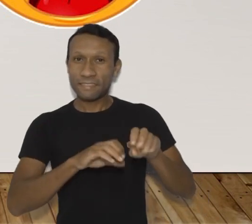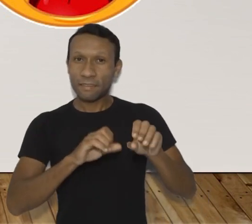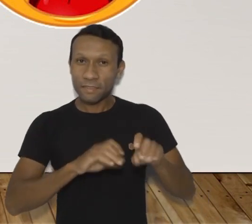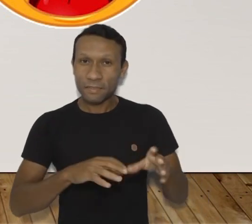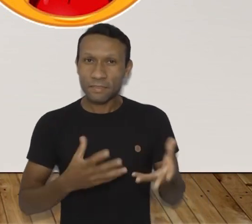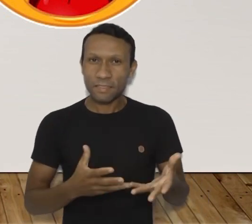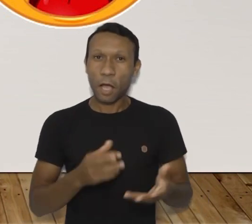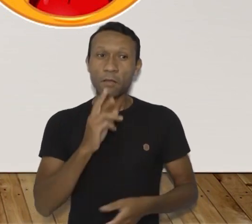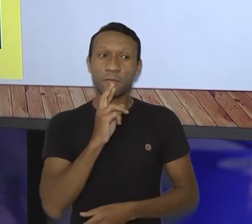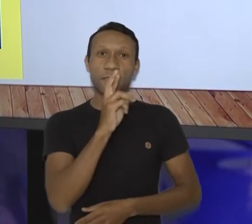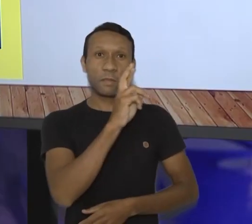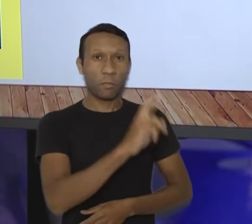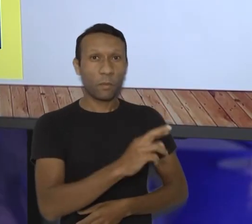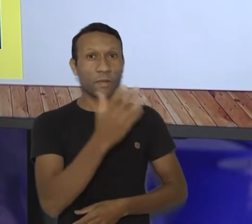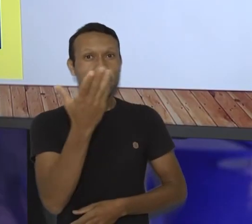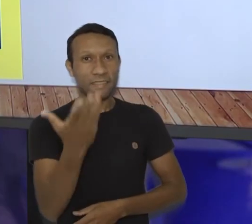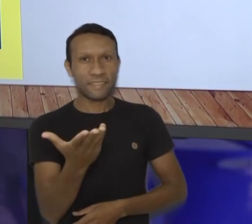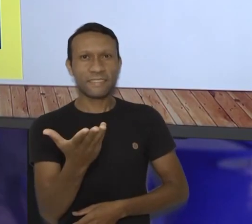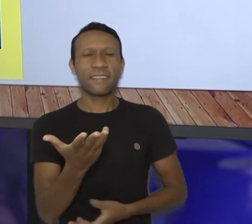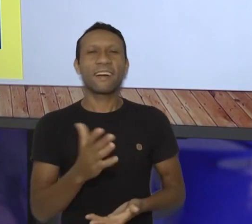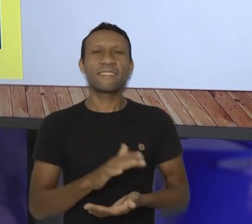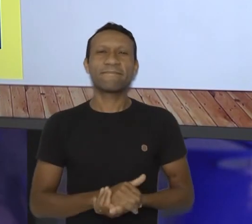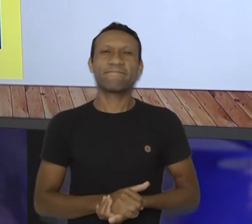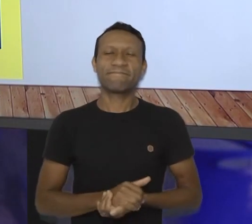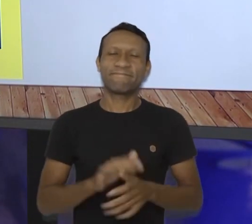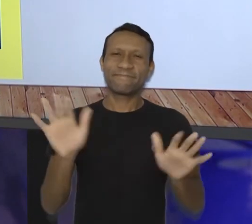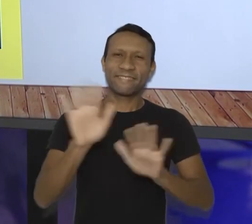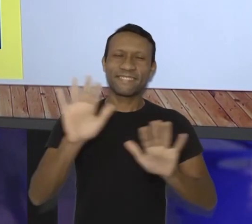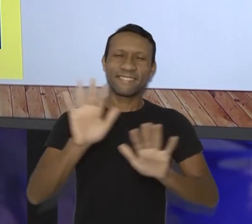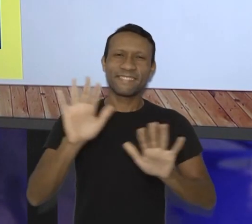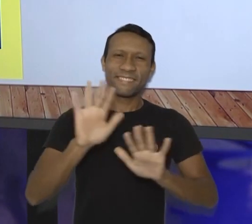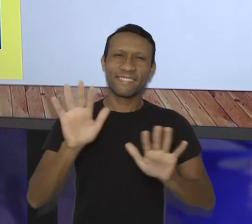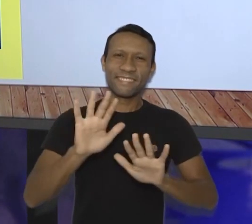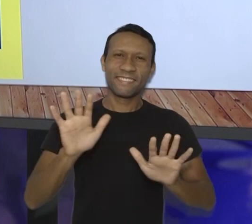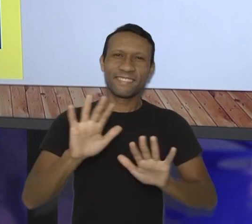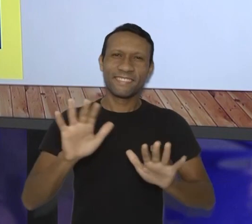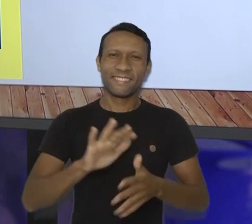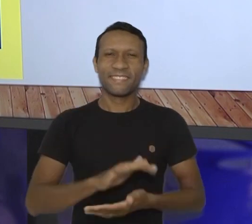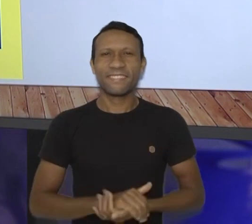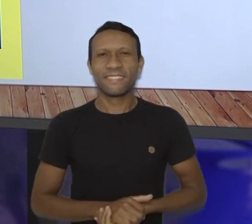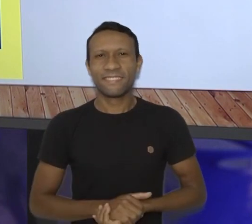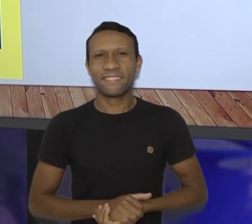material corrigido e em breve nós teremos mais. Tchau, até a próxima aula.